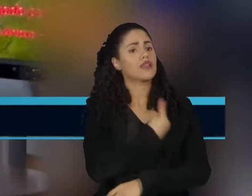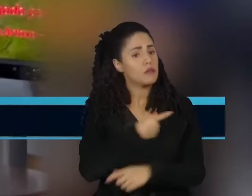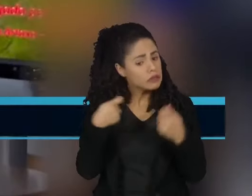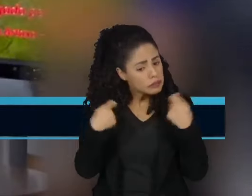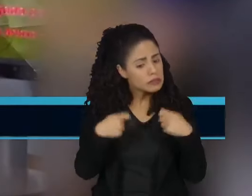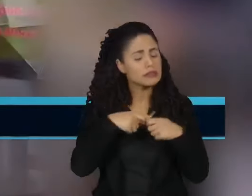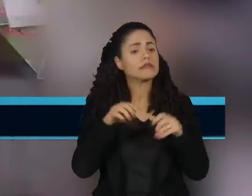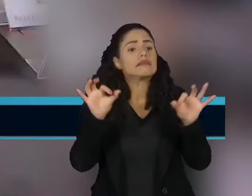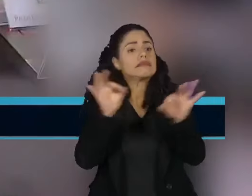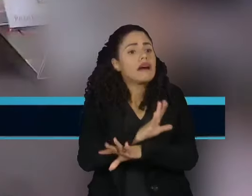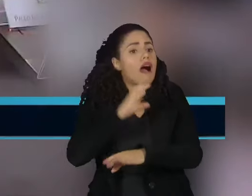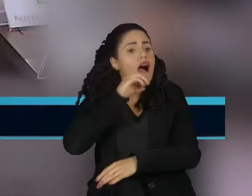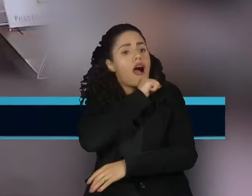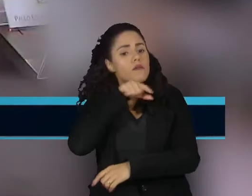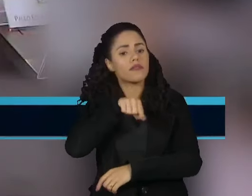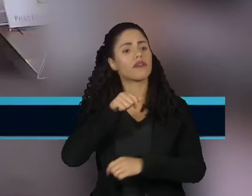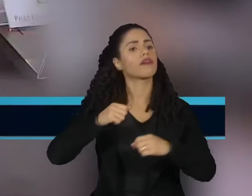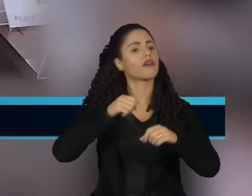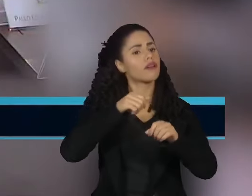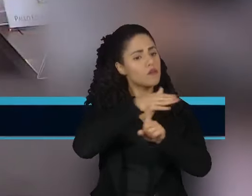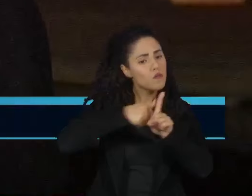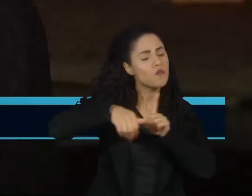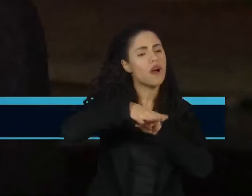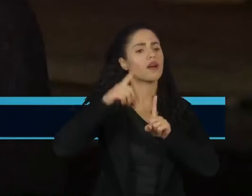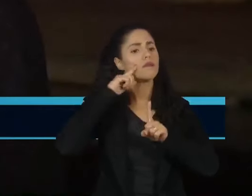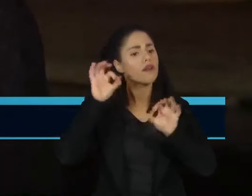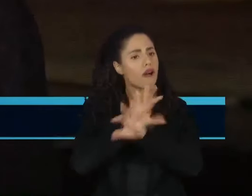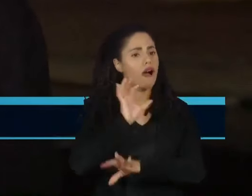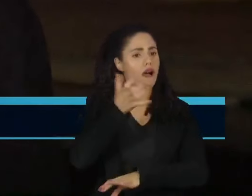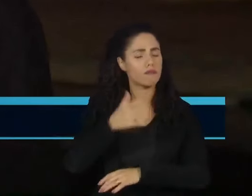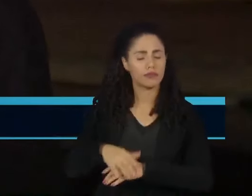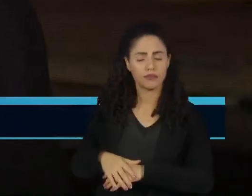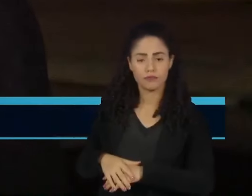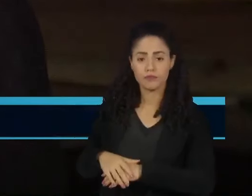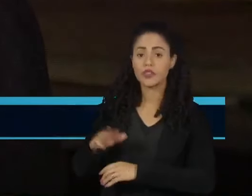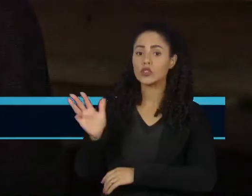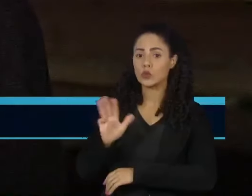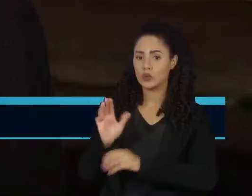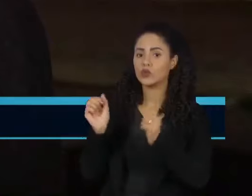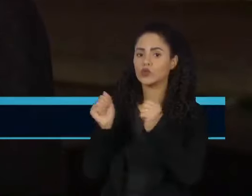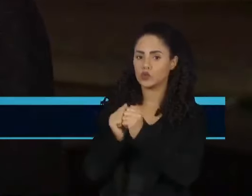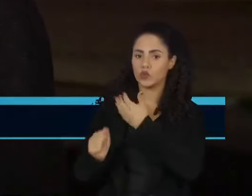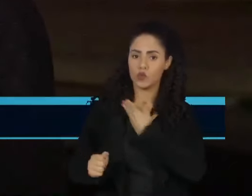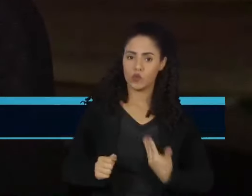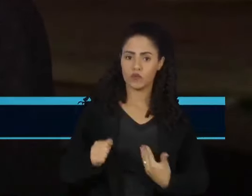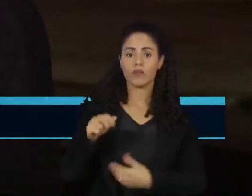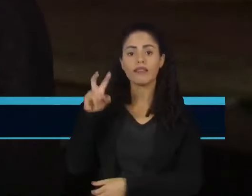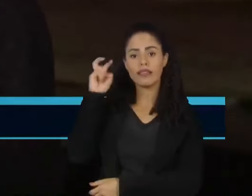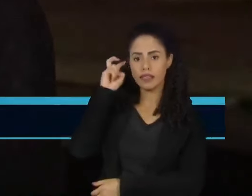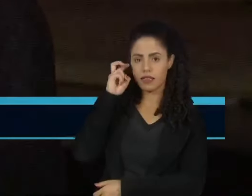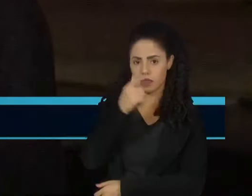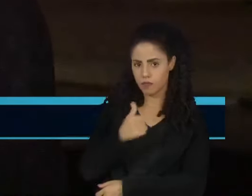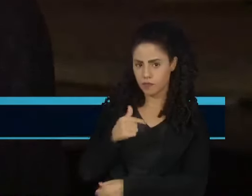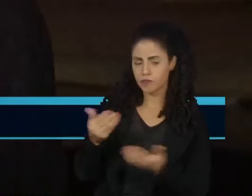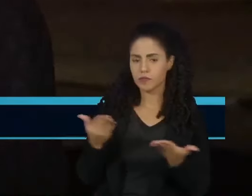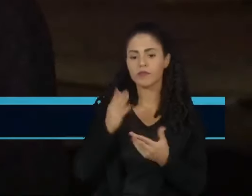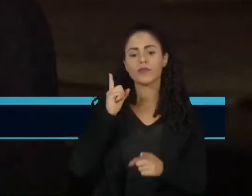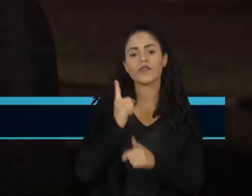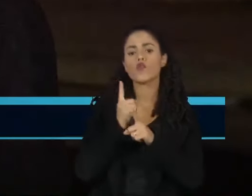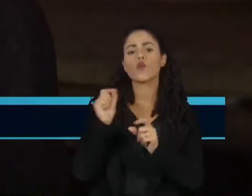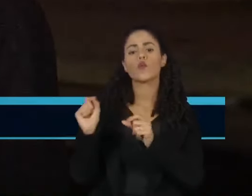que preparar a nossa sociedade para isso. Lula deve se reunir com governadores nesta quinta-feira. O encontro